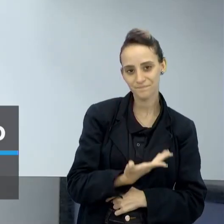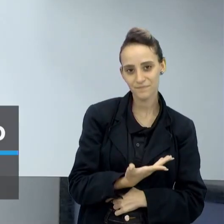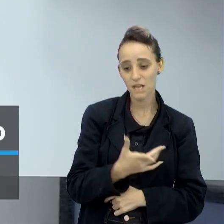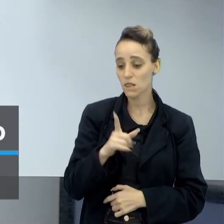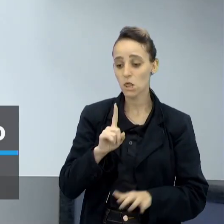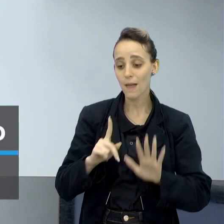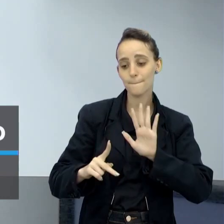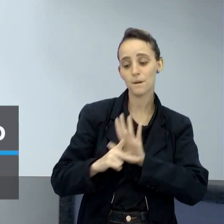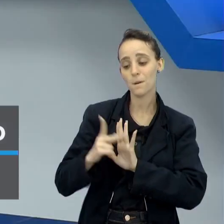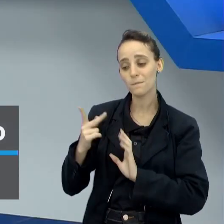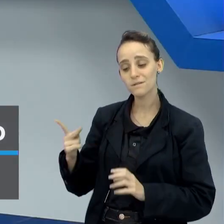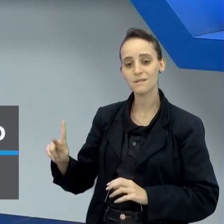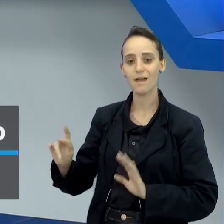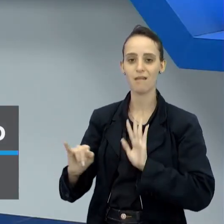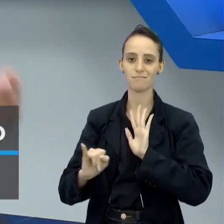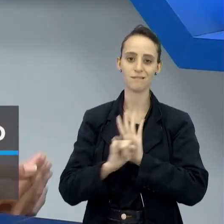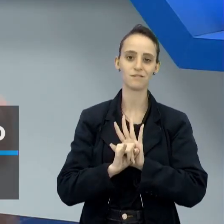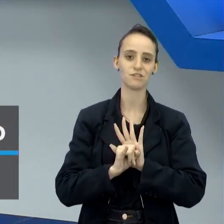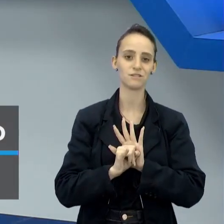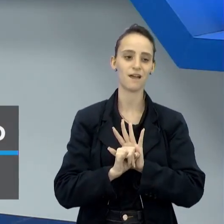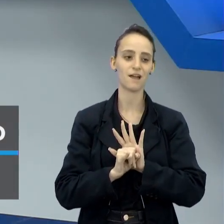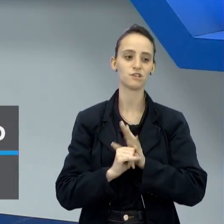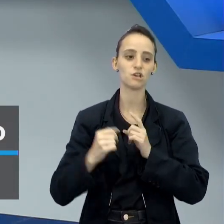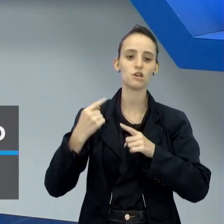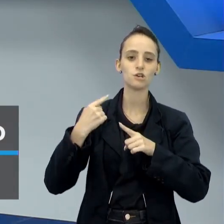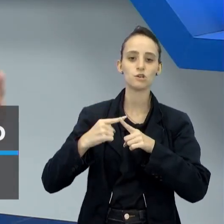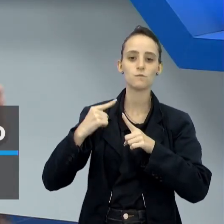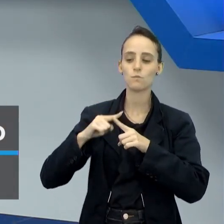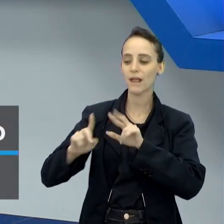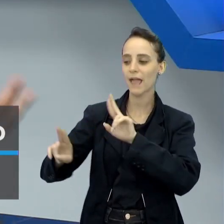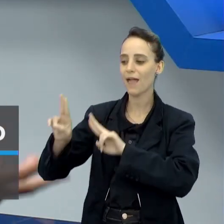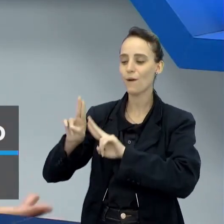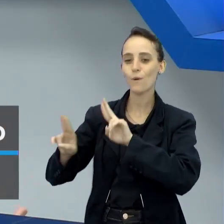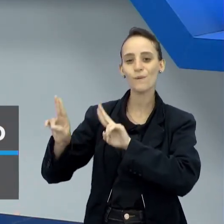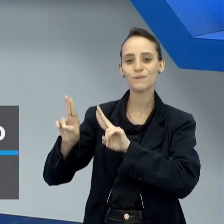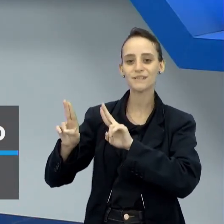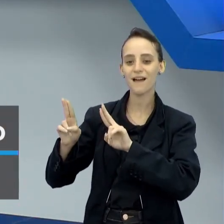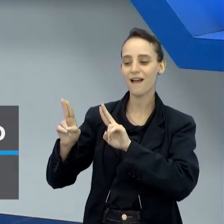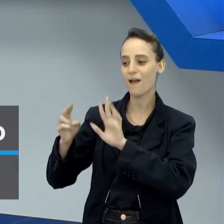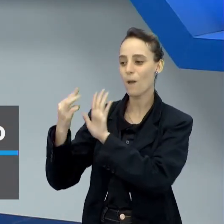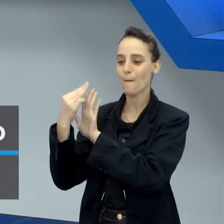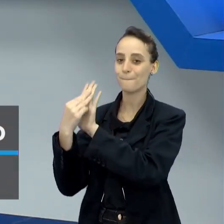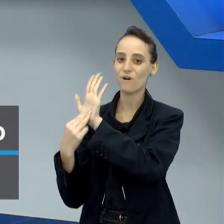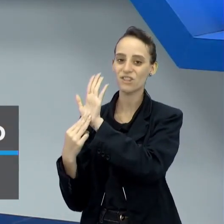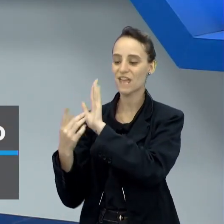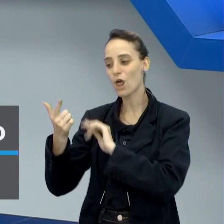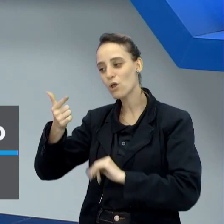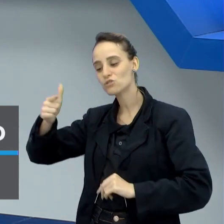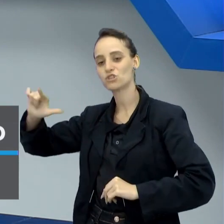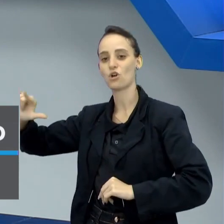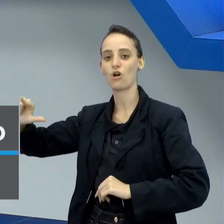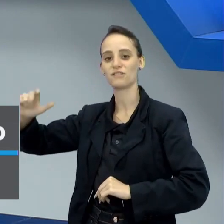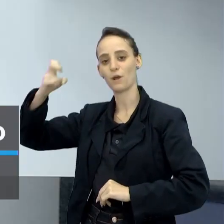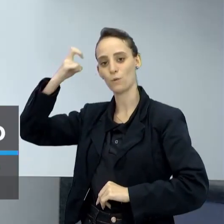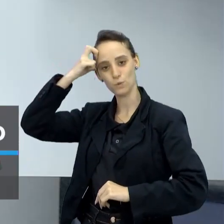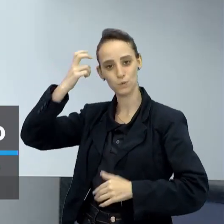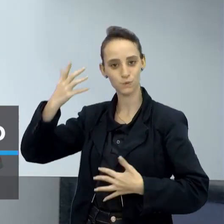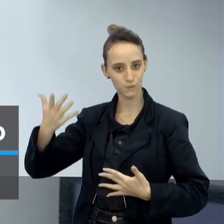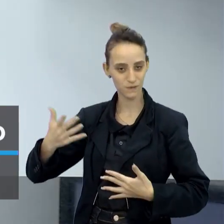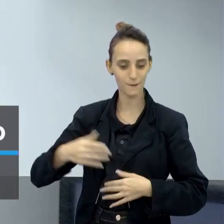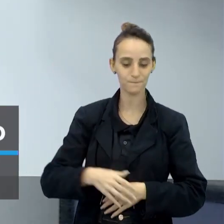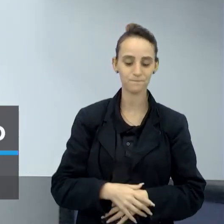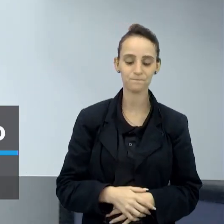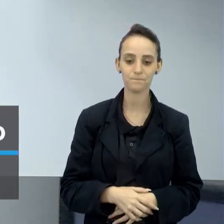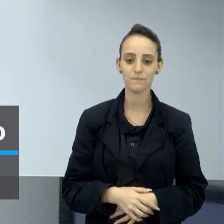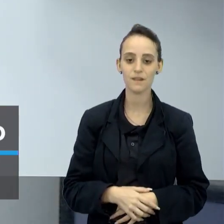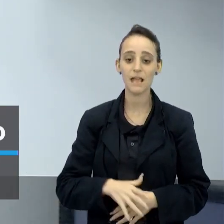construção da sua identidade, mas era aquilo que ela era apresentado como modelo, né? Então... E quantas vezes